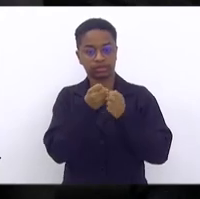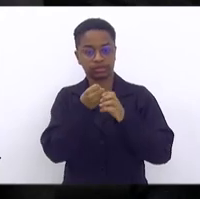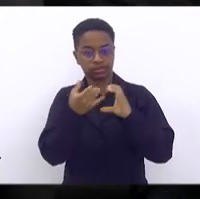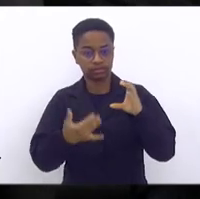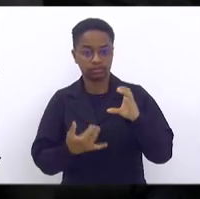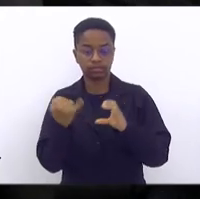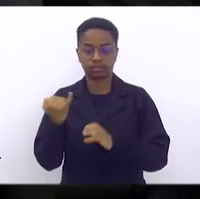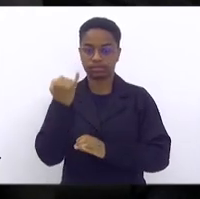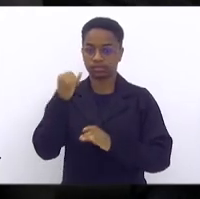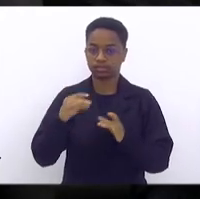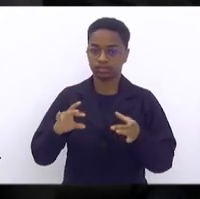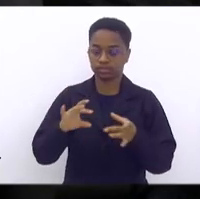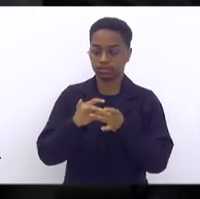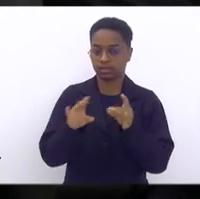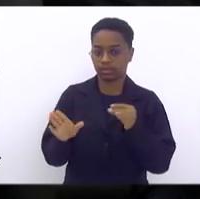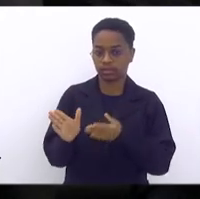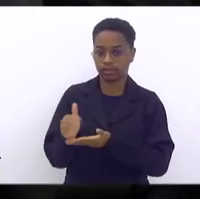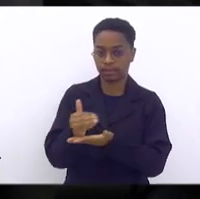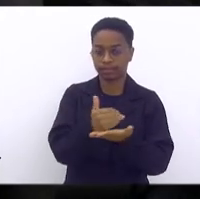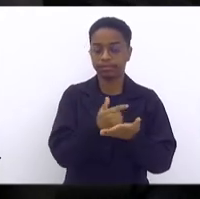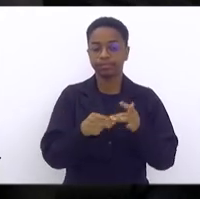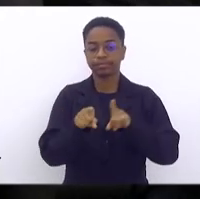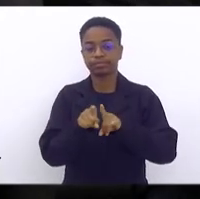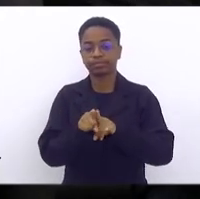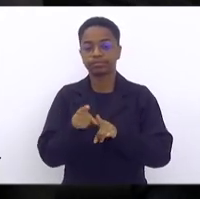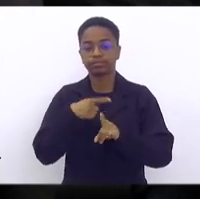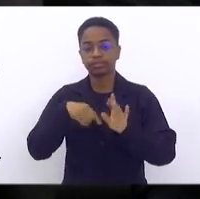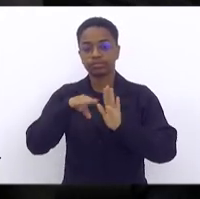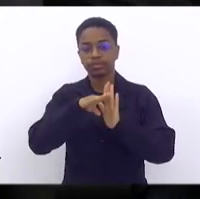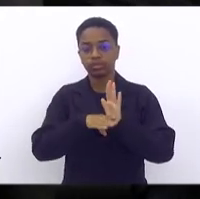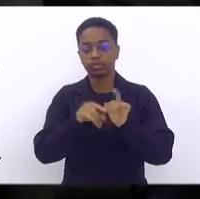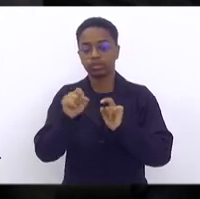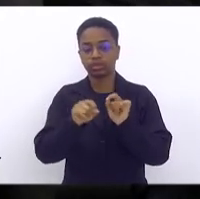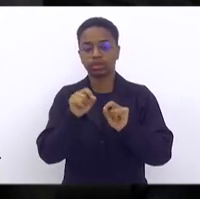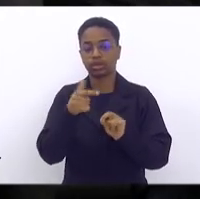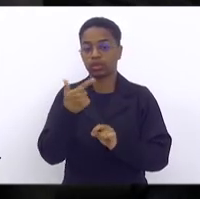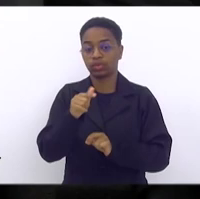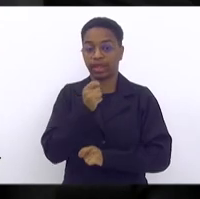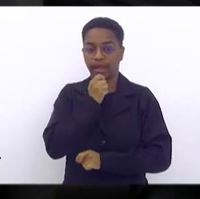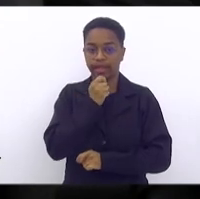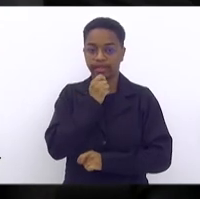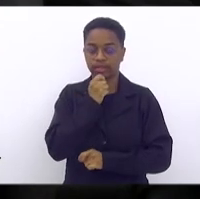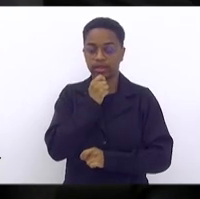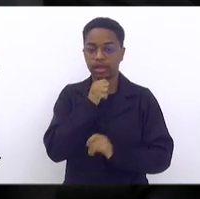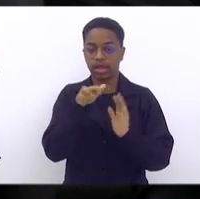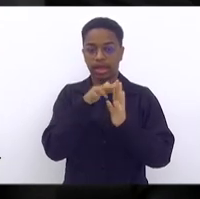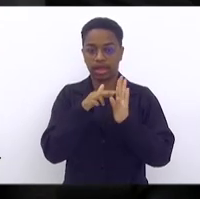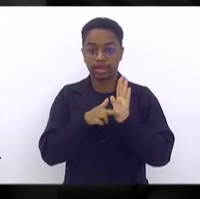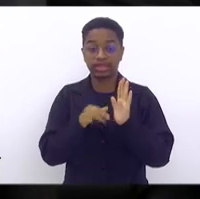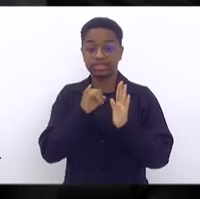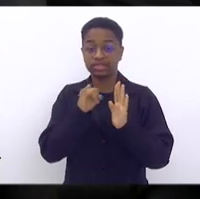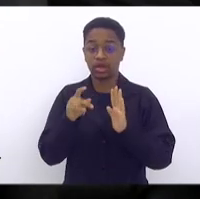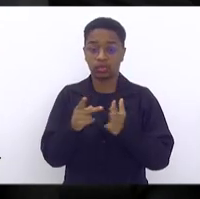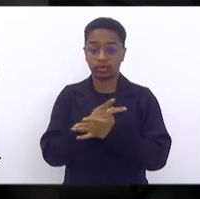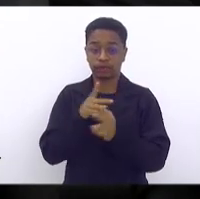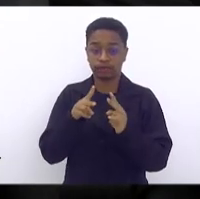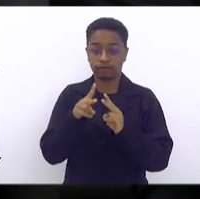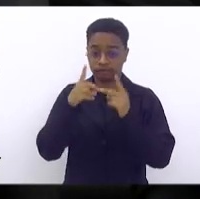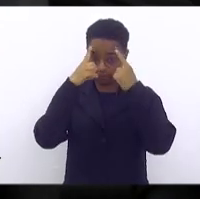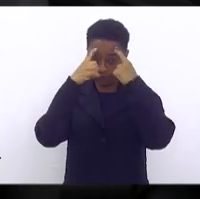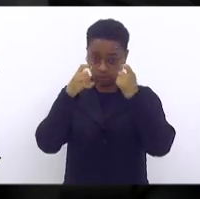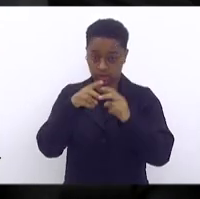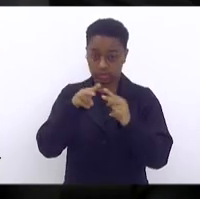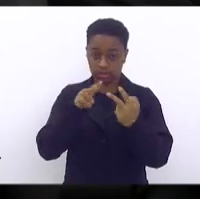ainda, como foi colocado, né, que até uma pauta aqui da comissão, um protocolo específico para atendimento em casos de violência cibernética, que é uma